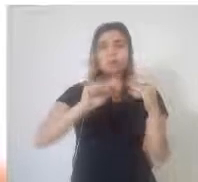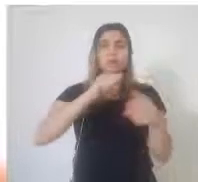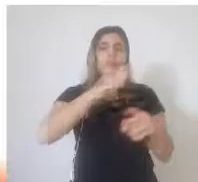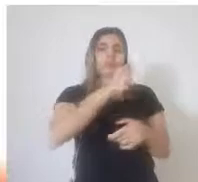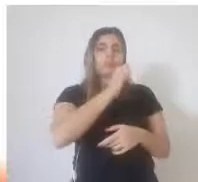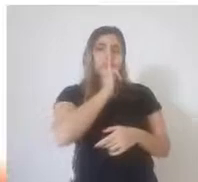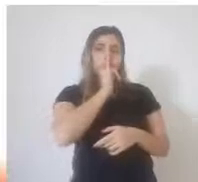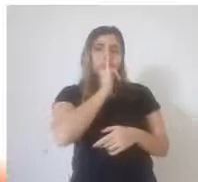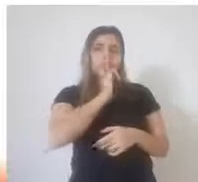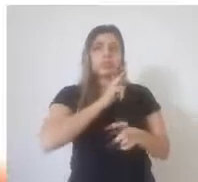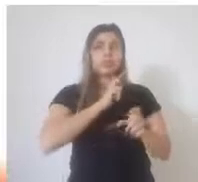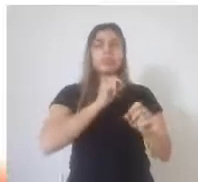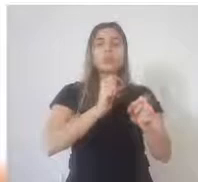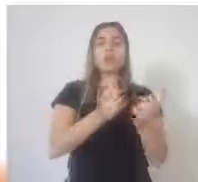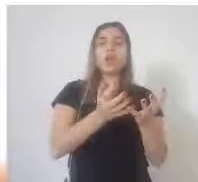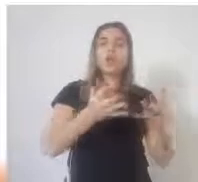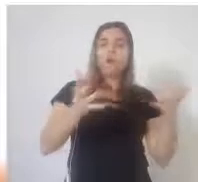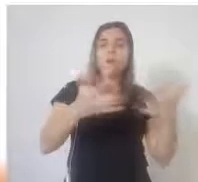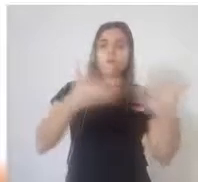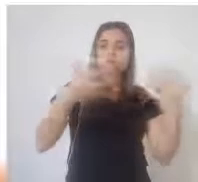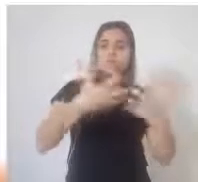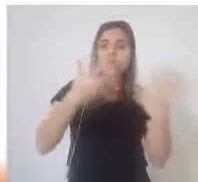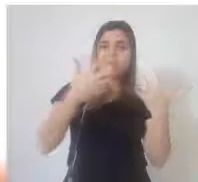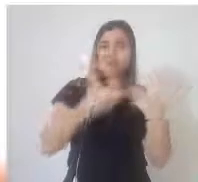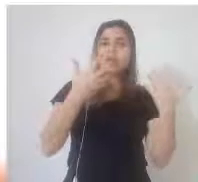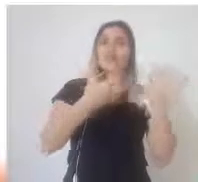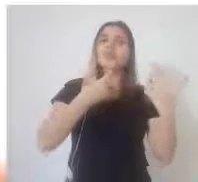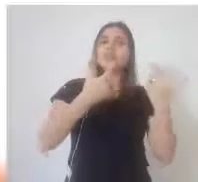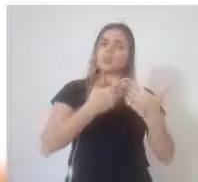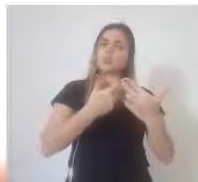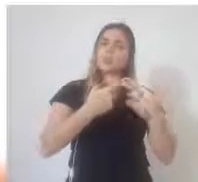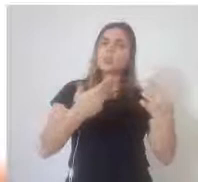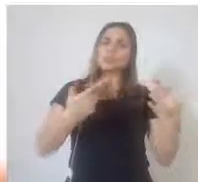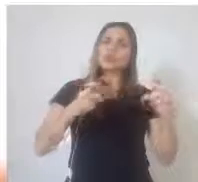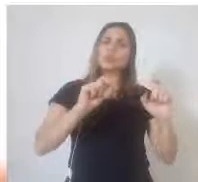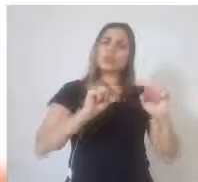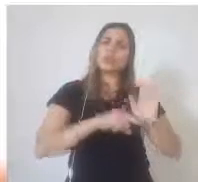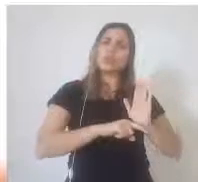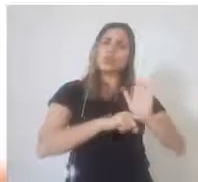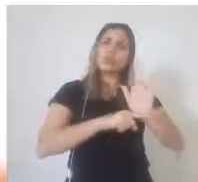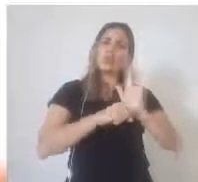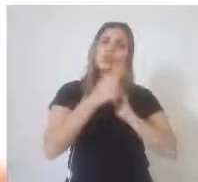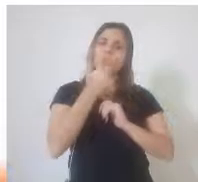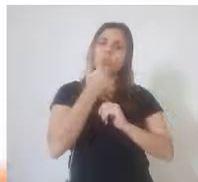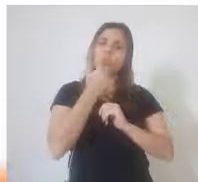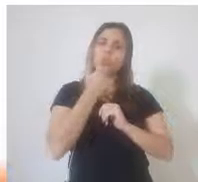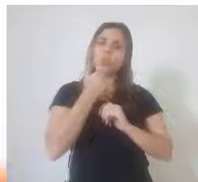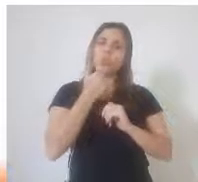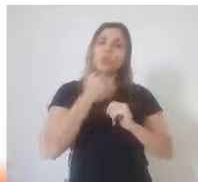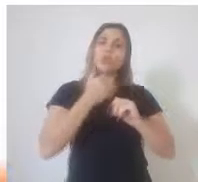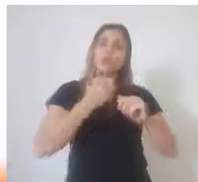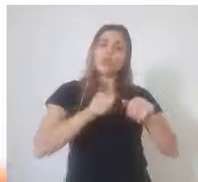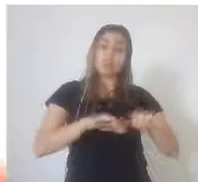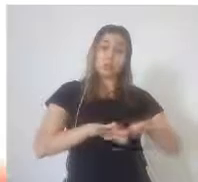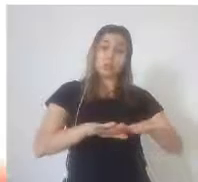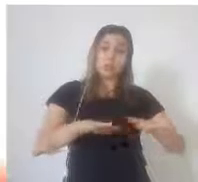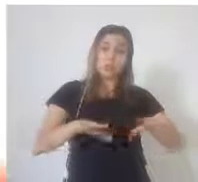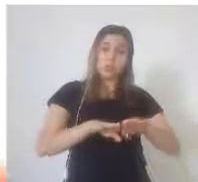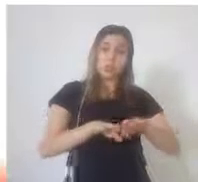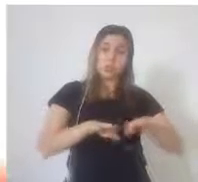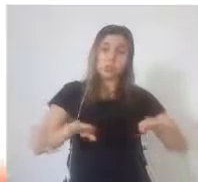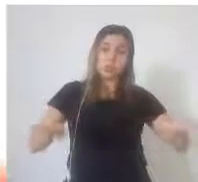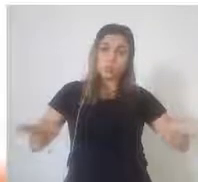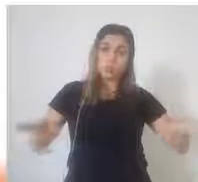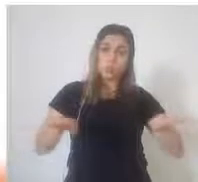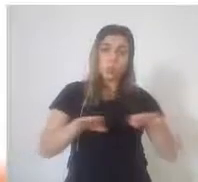ó, o consórcio com algumas leguminosas, né, por exemplo, para facilitar a nutrição desse solo de